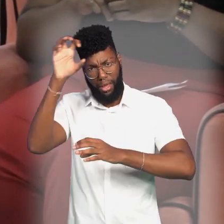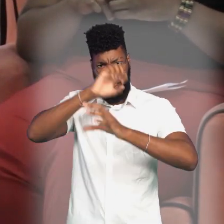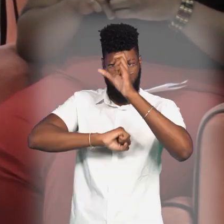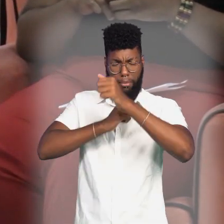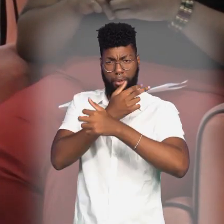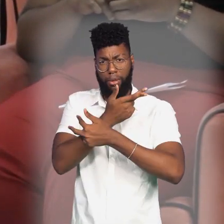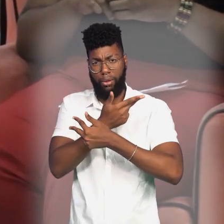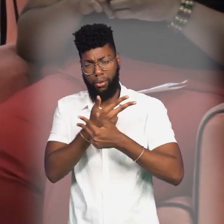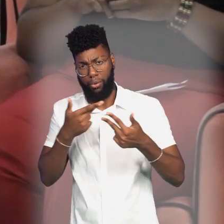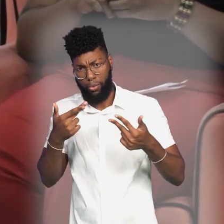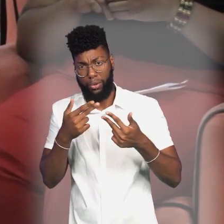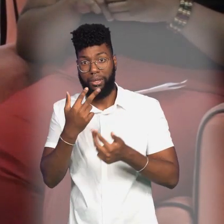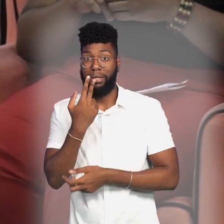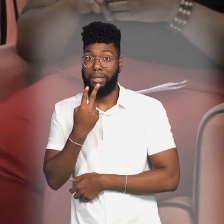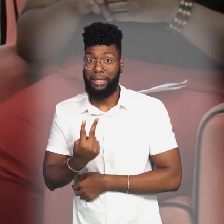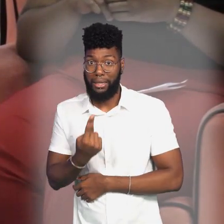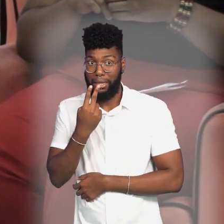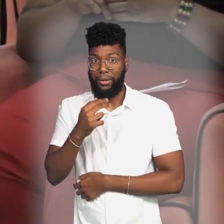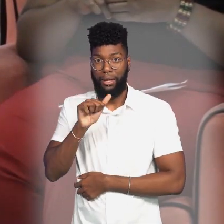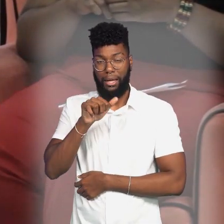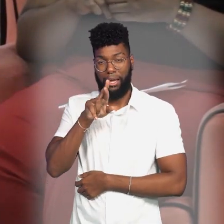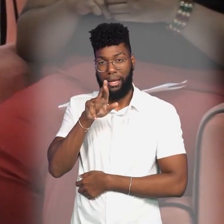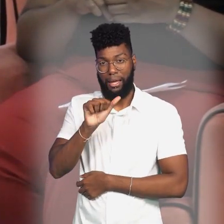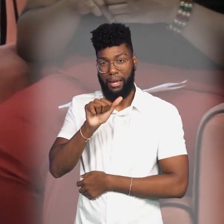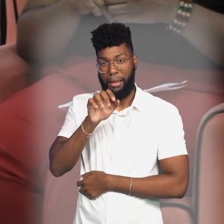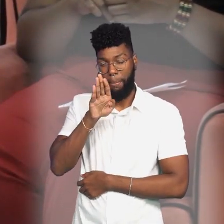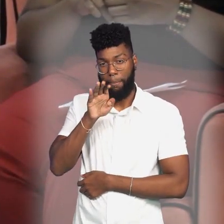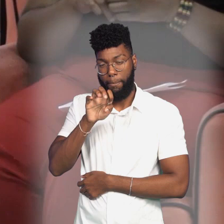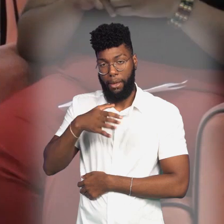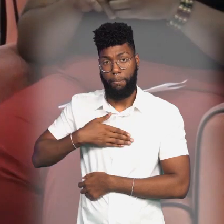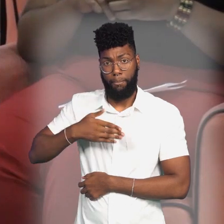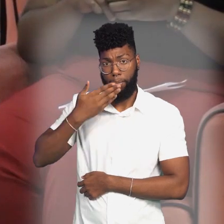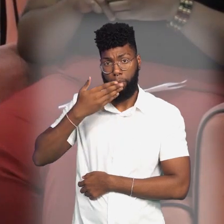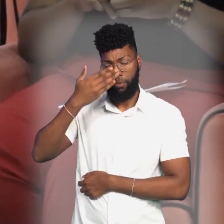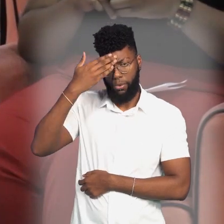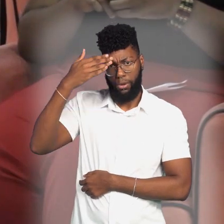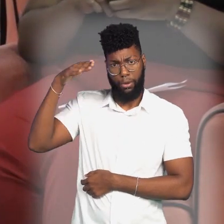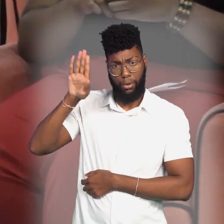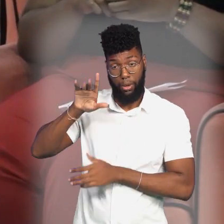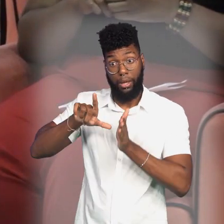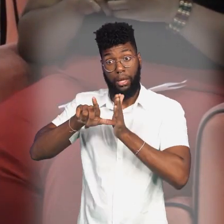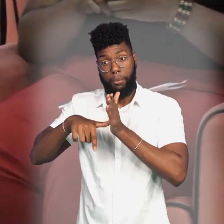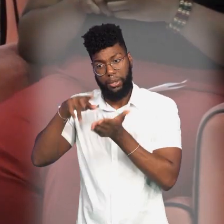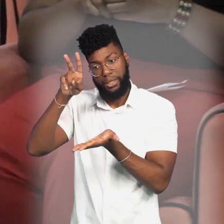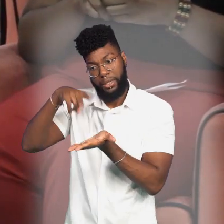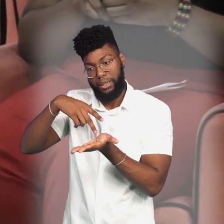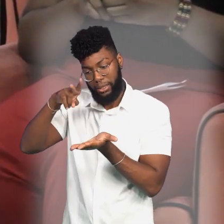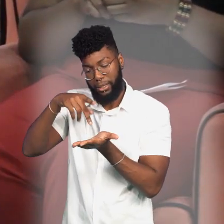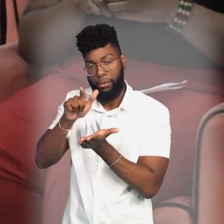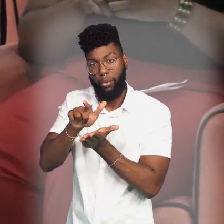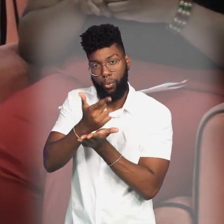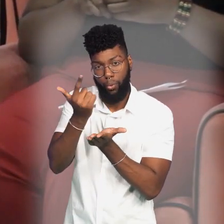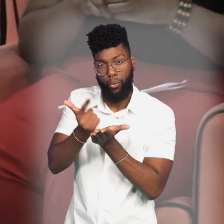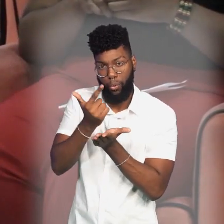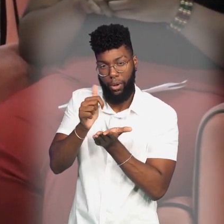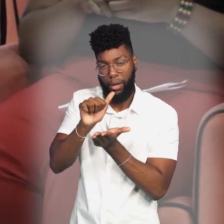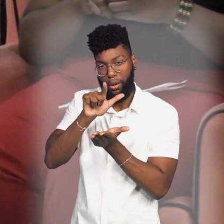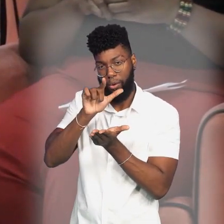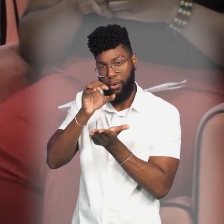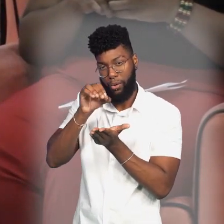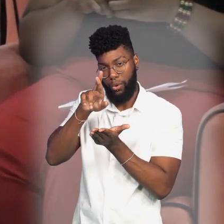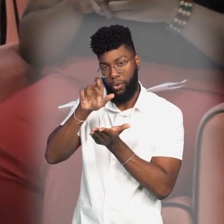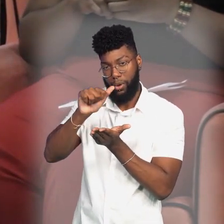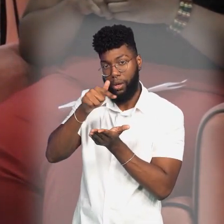árabe, depois começa para poder ler todos os capítulos do Alcorão, do livro, tudo, saber traduzir e